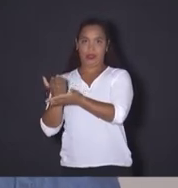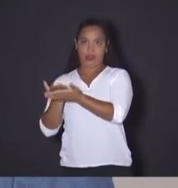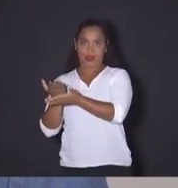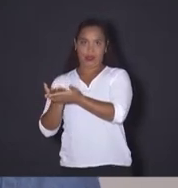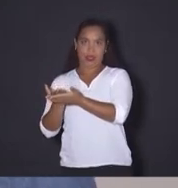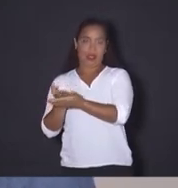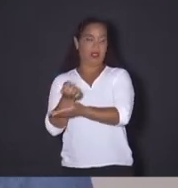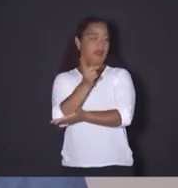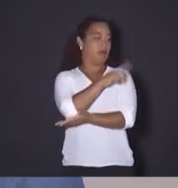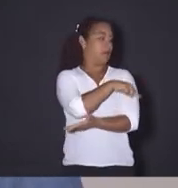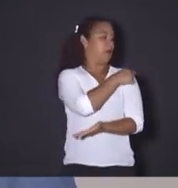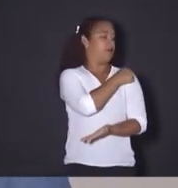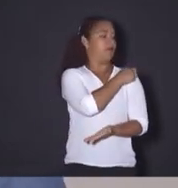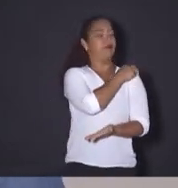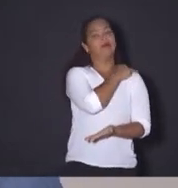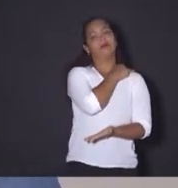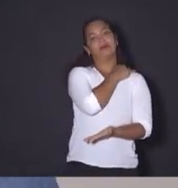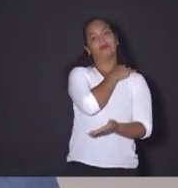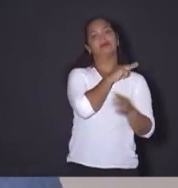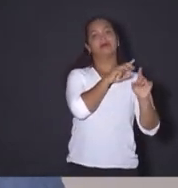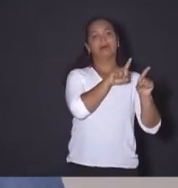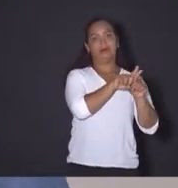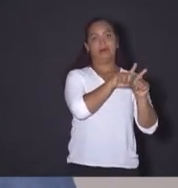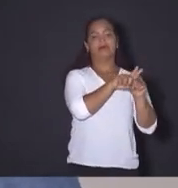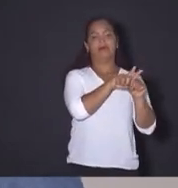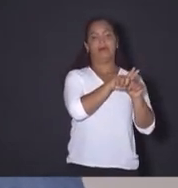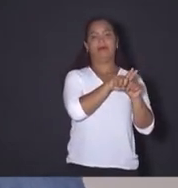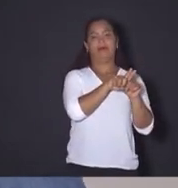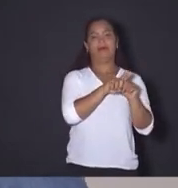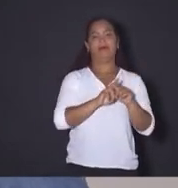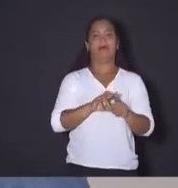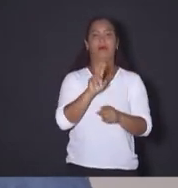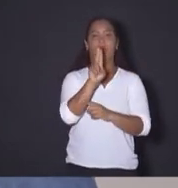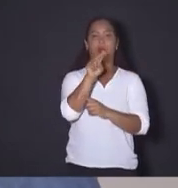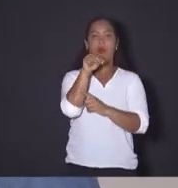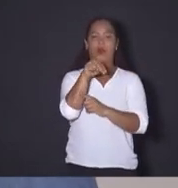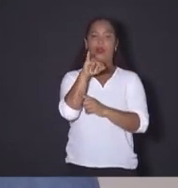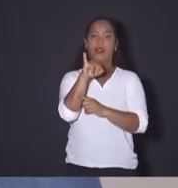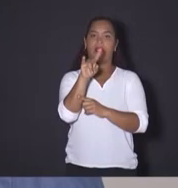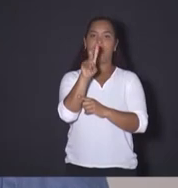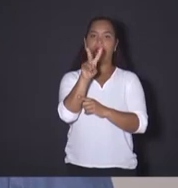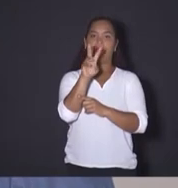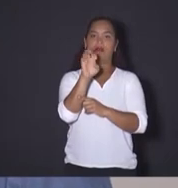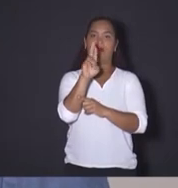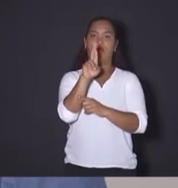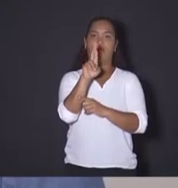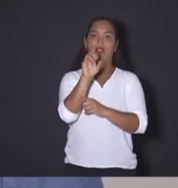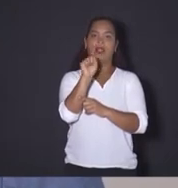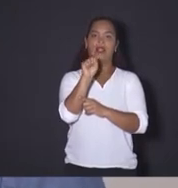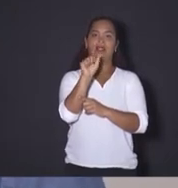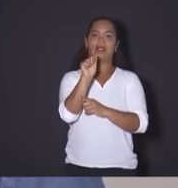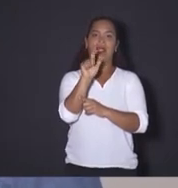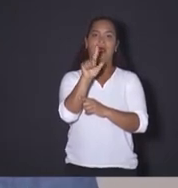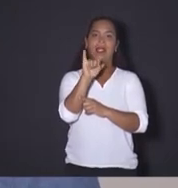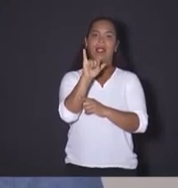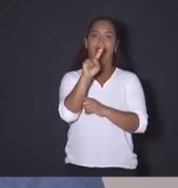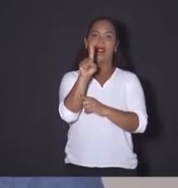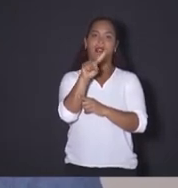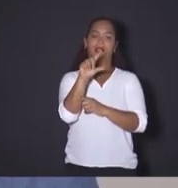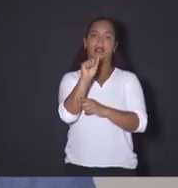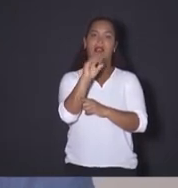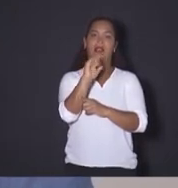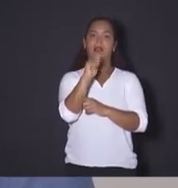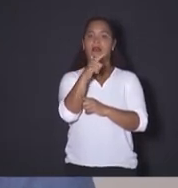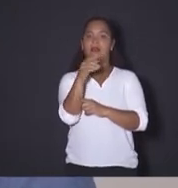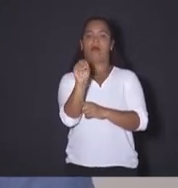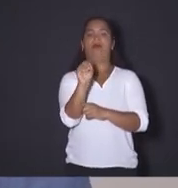distância maior no sentido de cumprirmos a universalização da educação básica mas também temos desafios enormes no